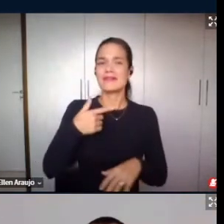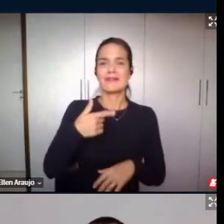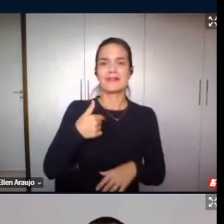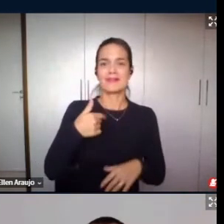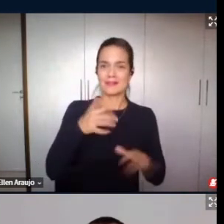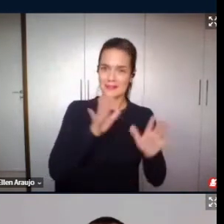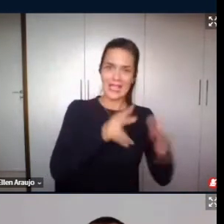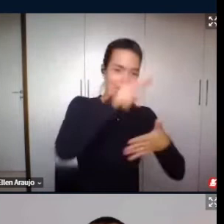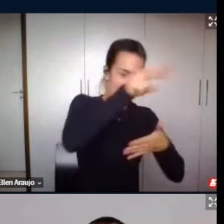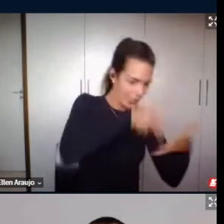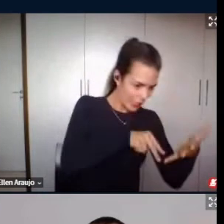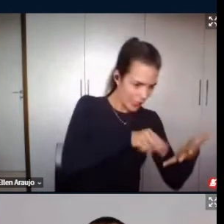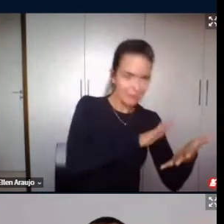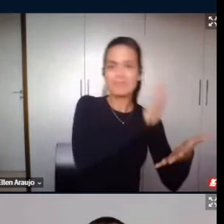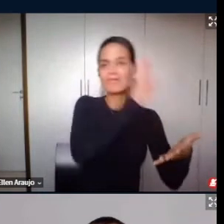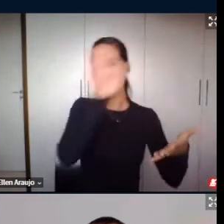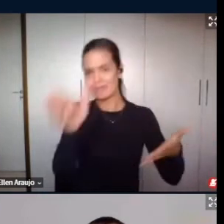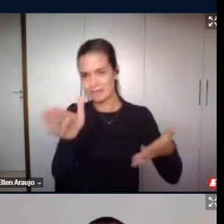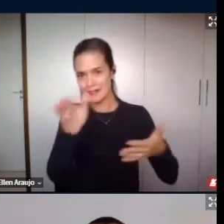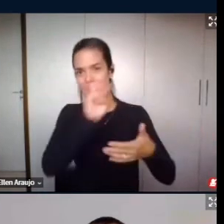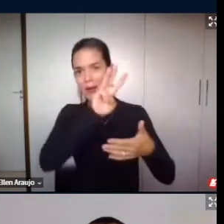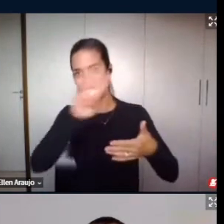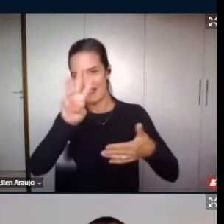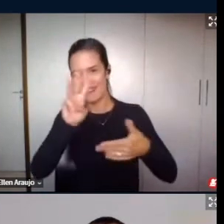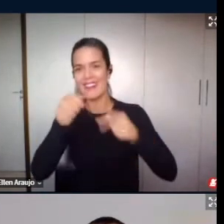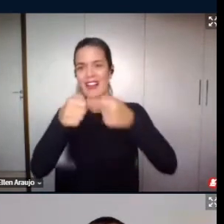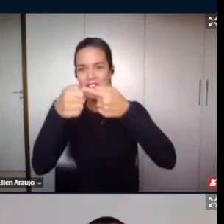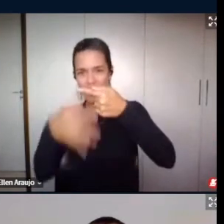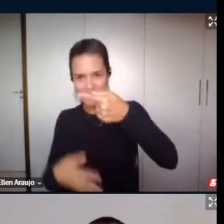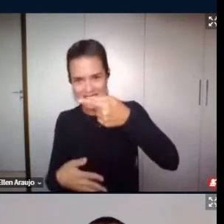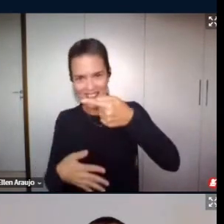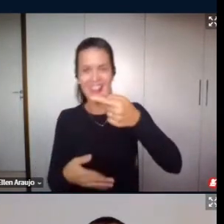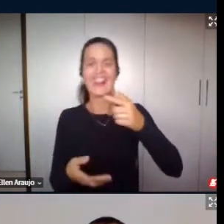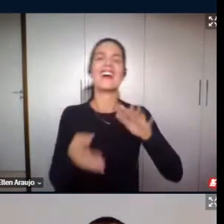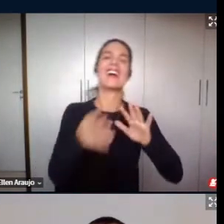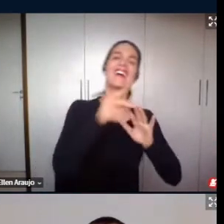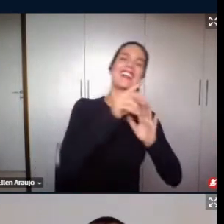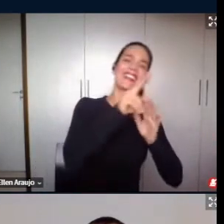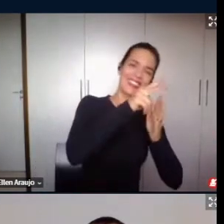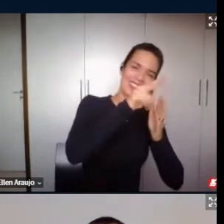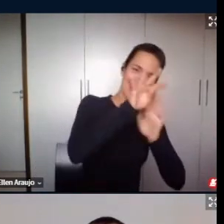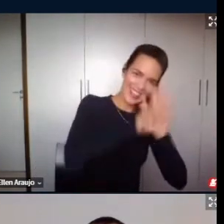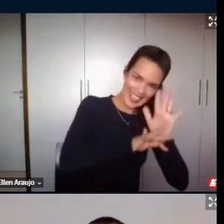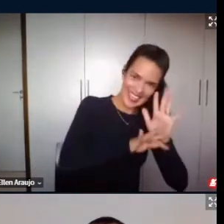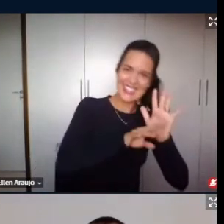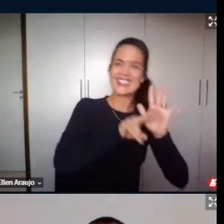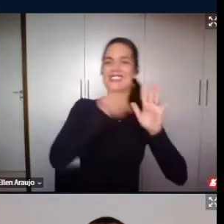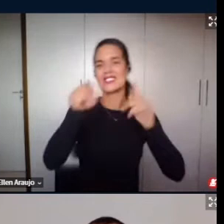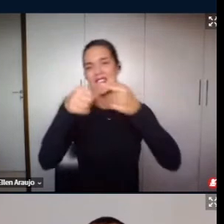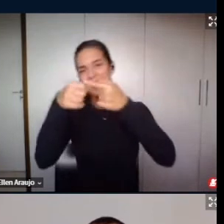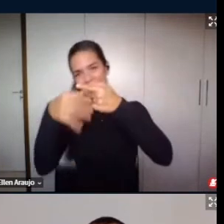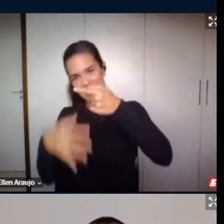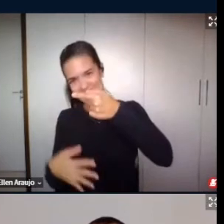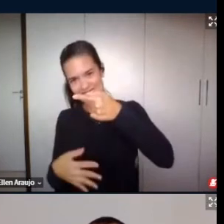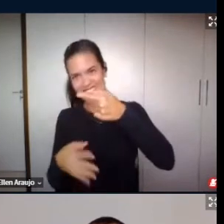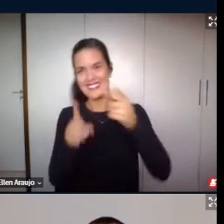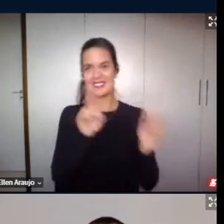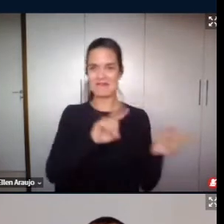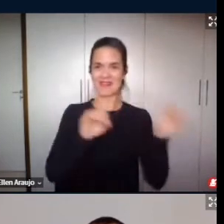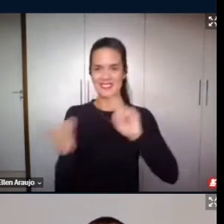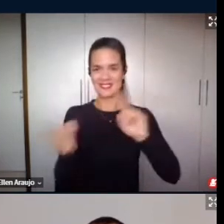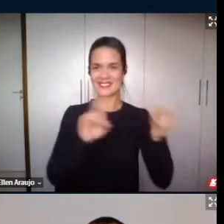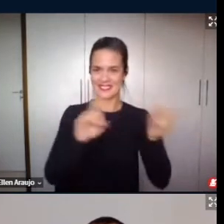paralelo. Eu lia o texto e eu ia para o glossário, lia o texto e ia para o glossário. E foi muito bom, né? Então,